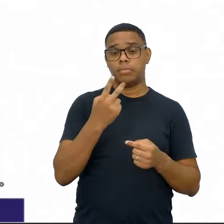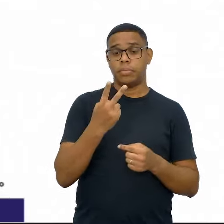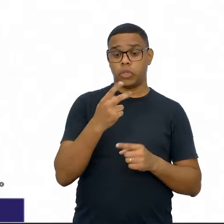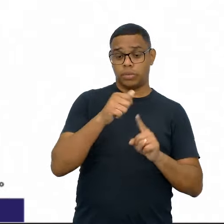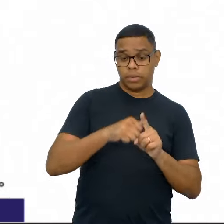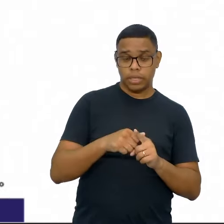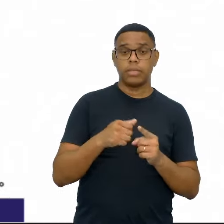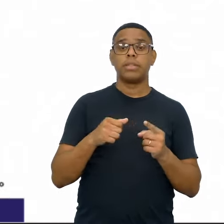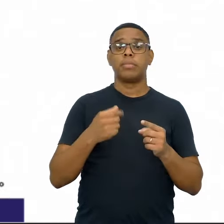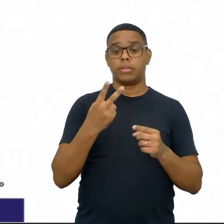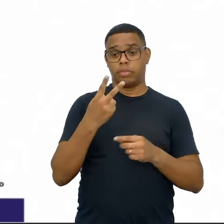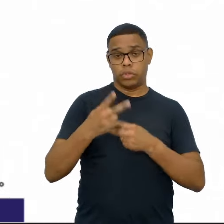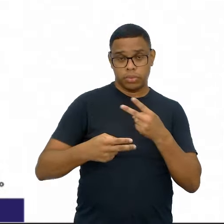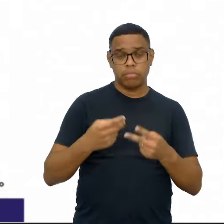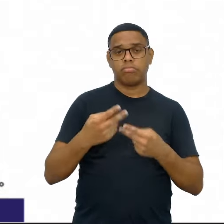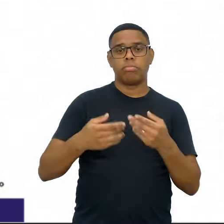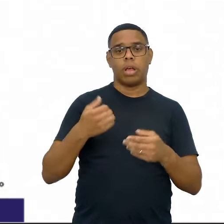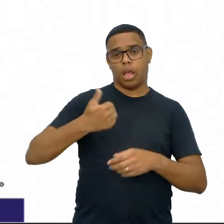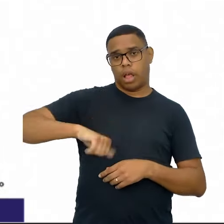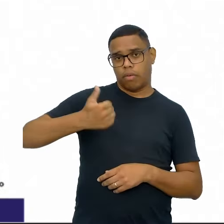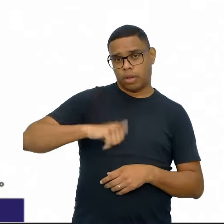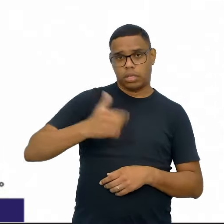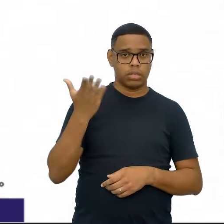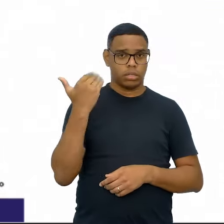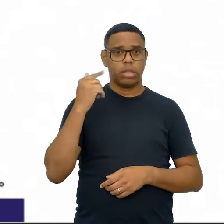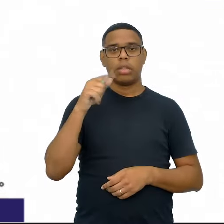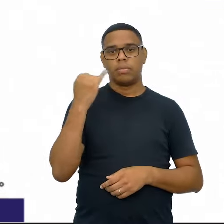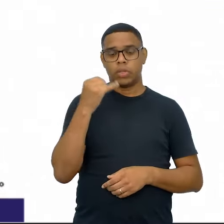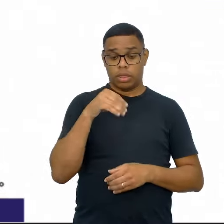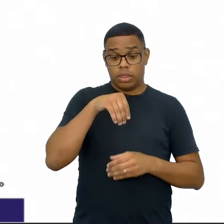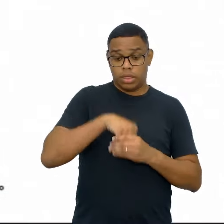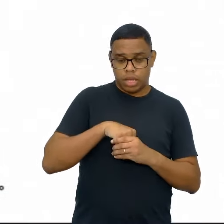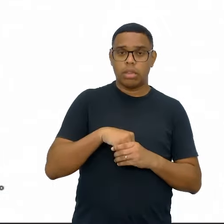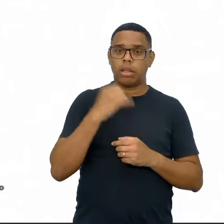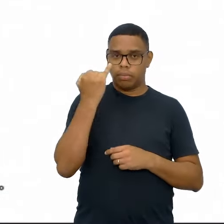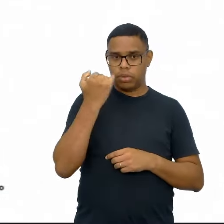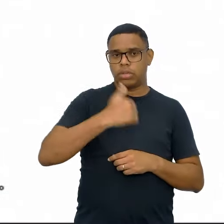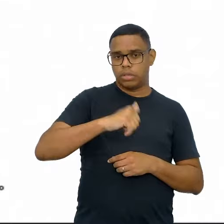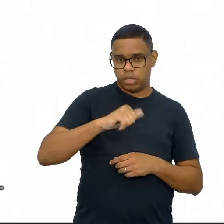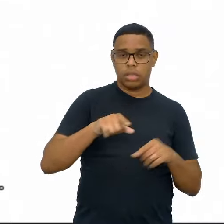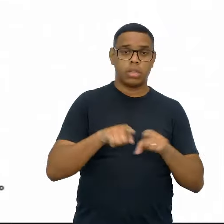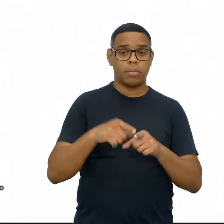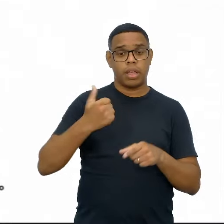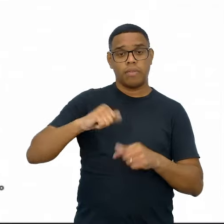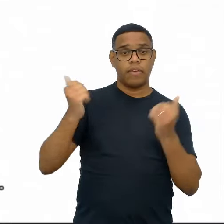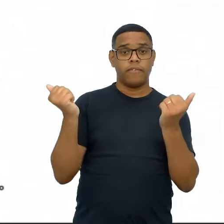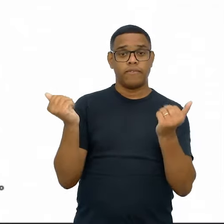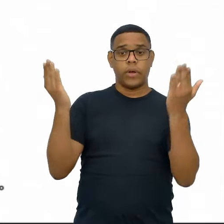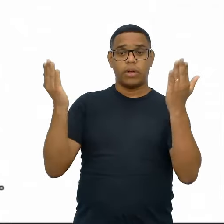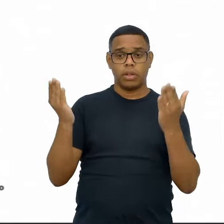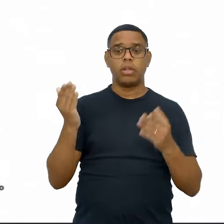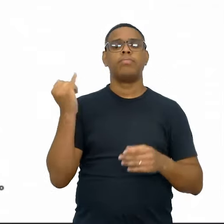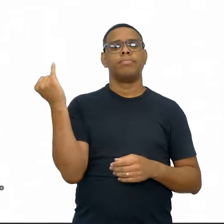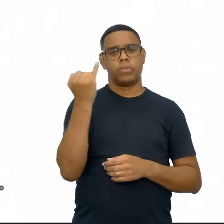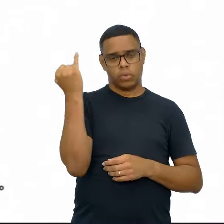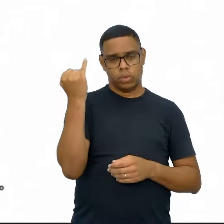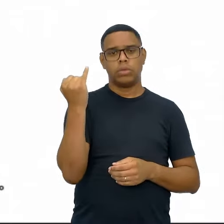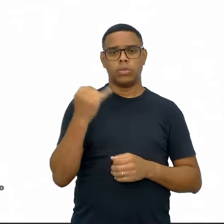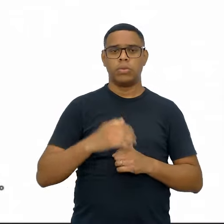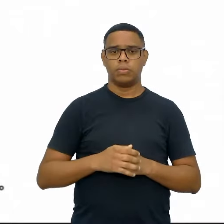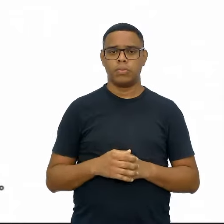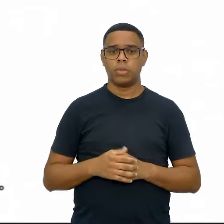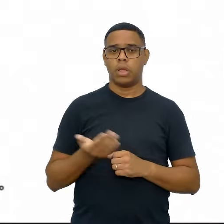né, tanto as avaliações que a gente tem internas, quanto as avaliações que são externas, né, e como nós dissemos,